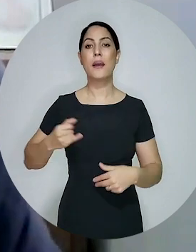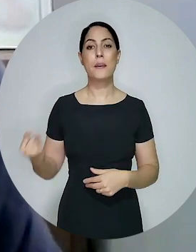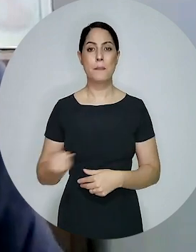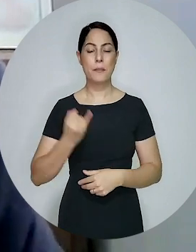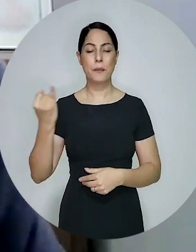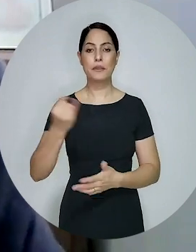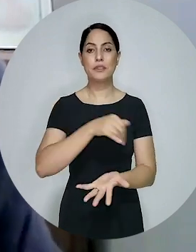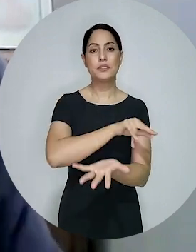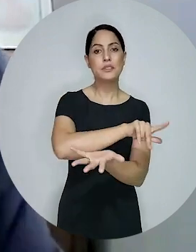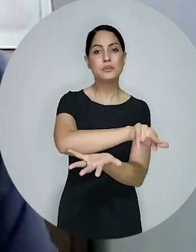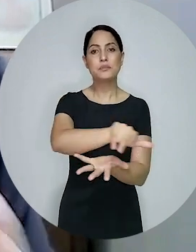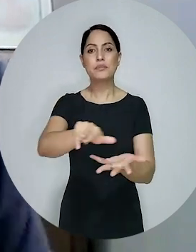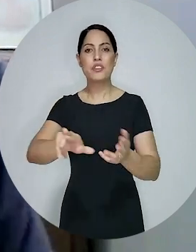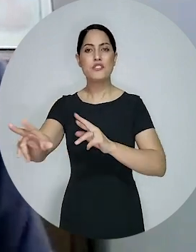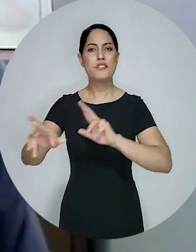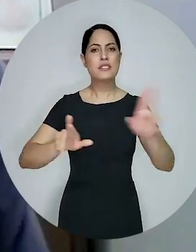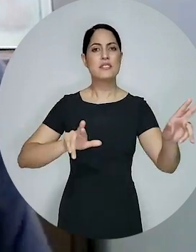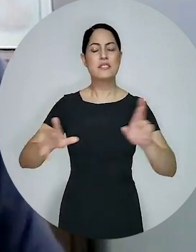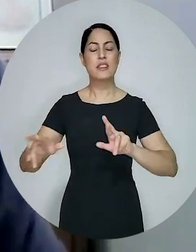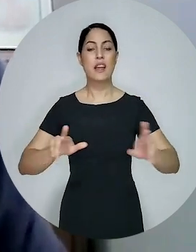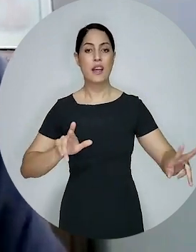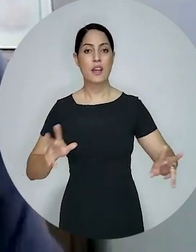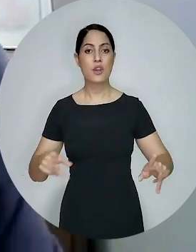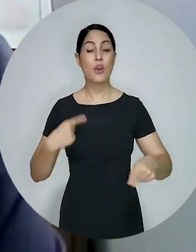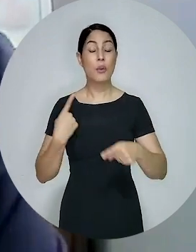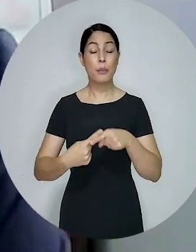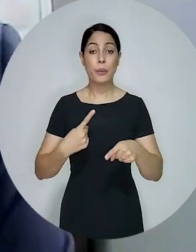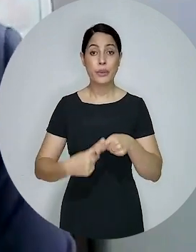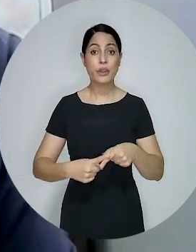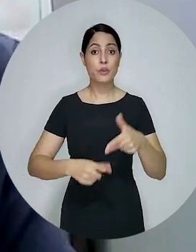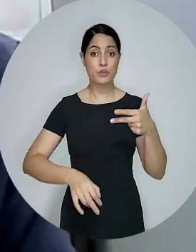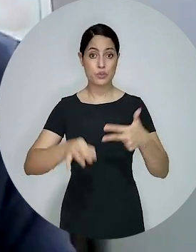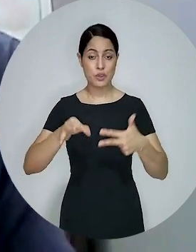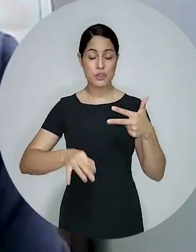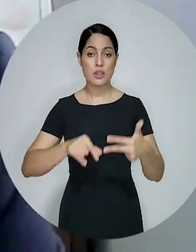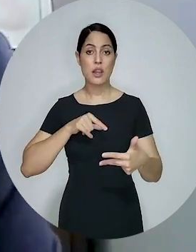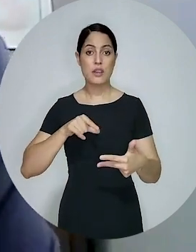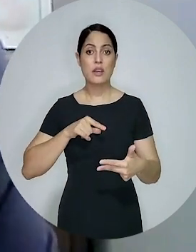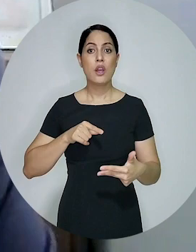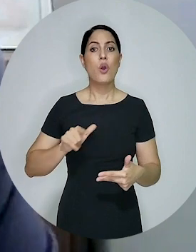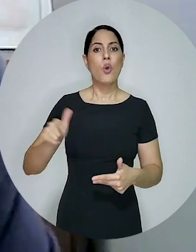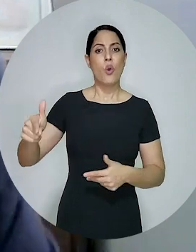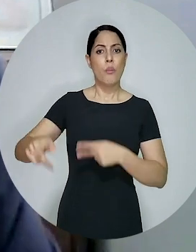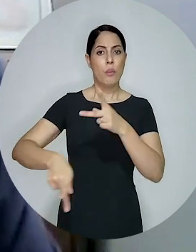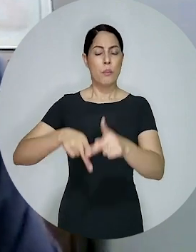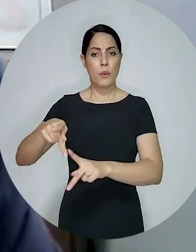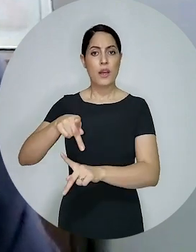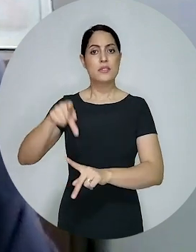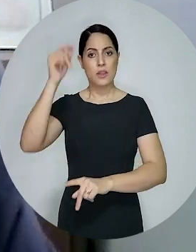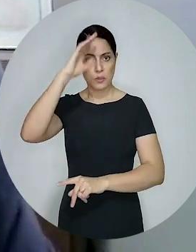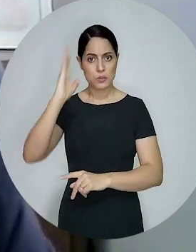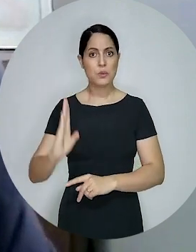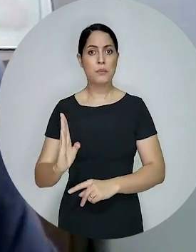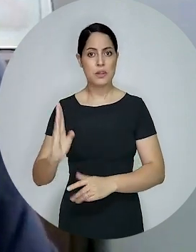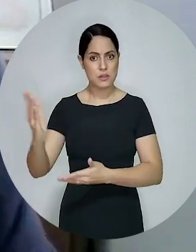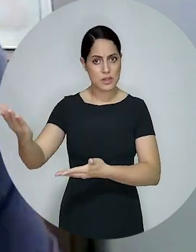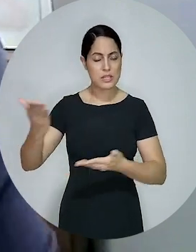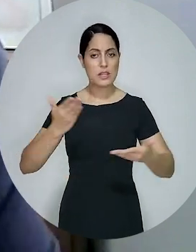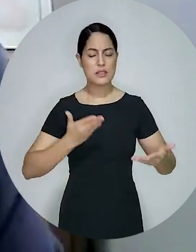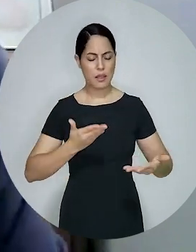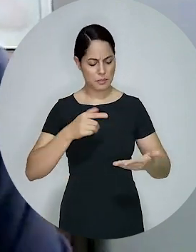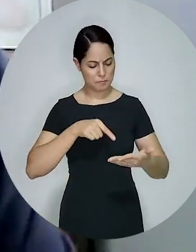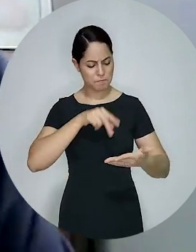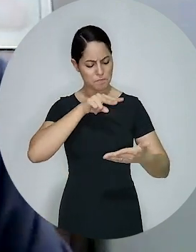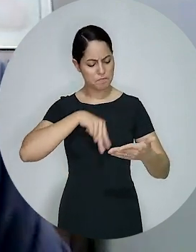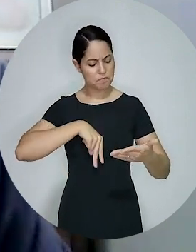na manutenção dessa pluralidade, dessa diversidade, porque ele recebe as demandas do povo brasileiro,